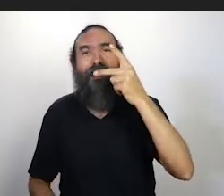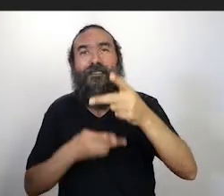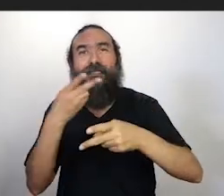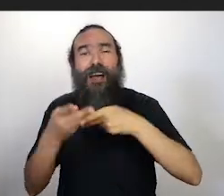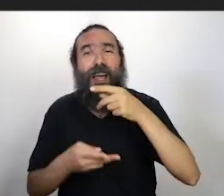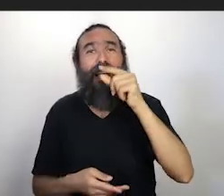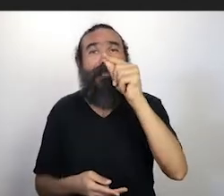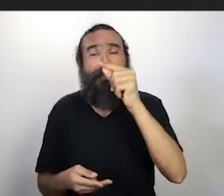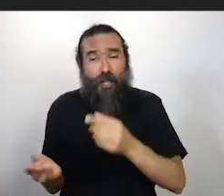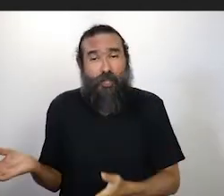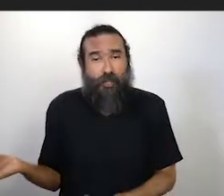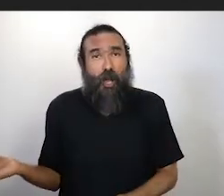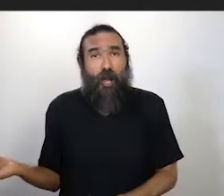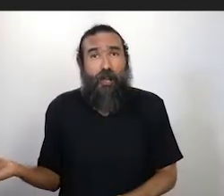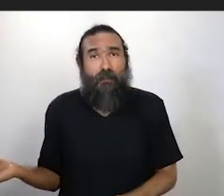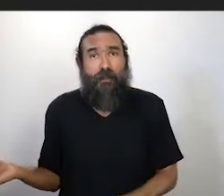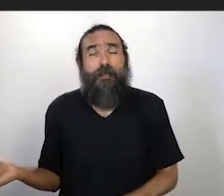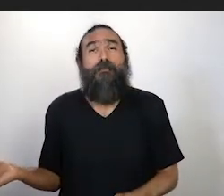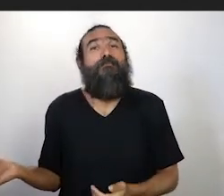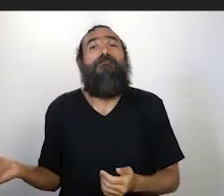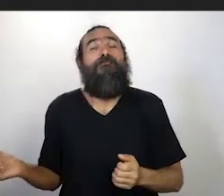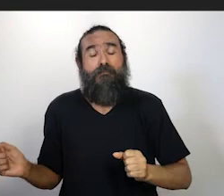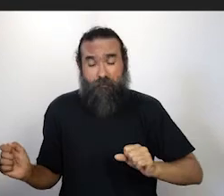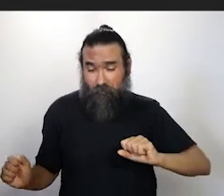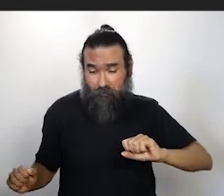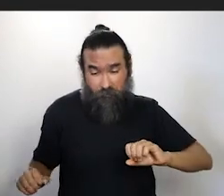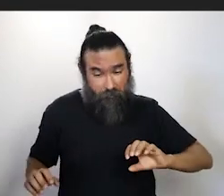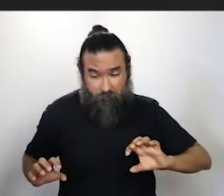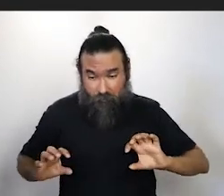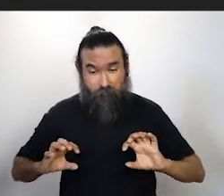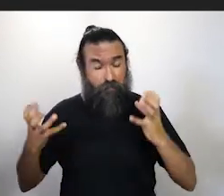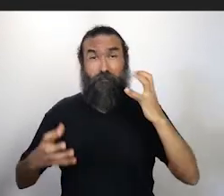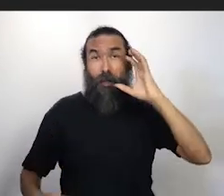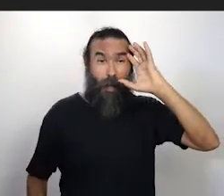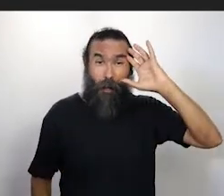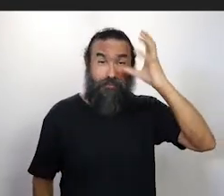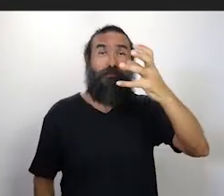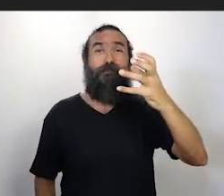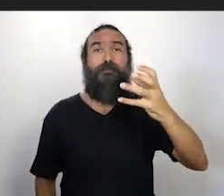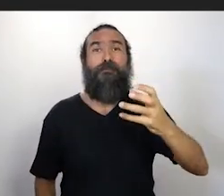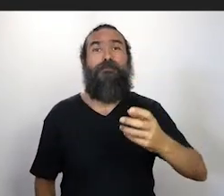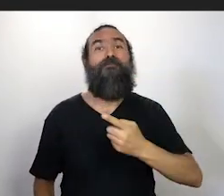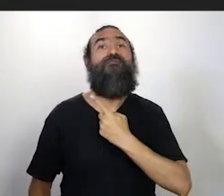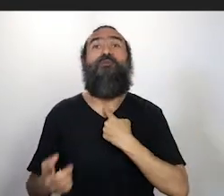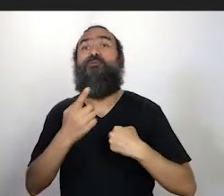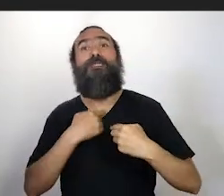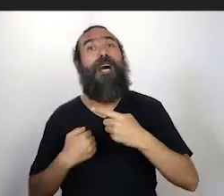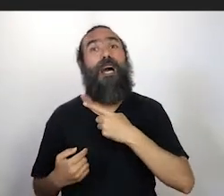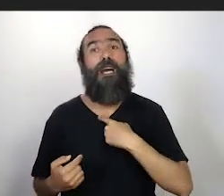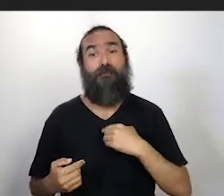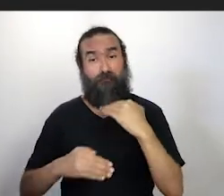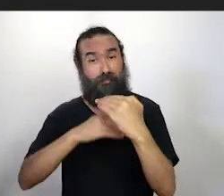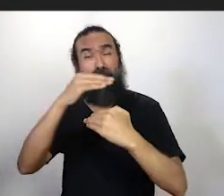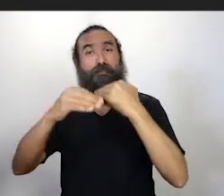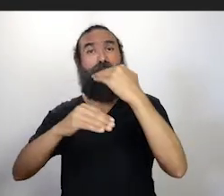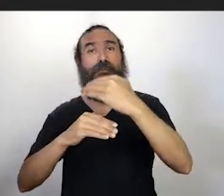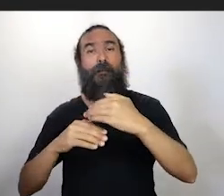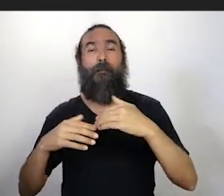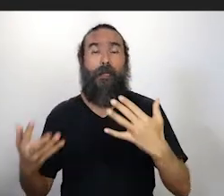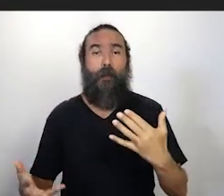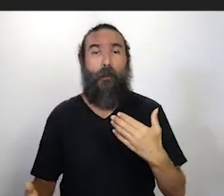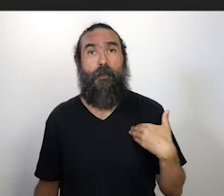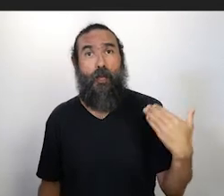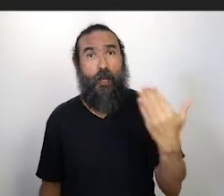fossem revolucionários. Os jovens precisam exigir o país que eles querem para o sonho deles. Agora, nossos sonhos são